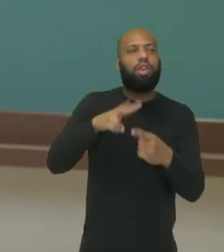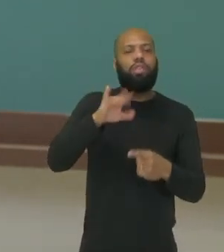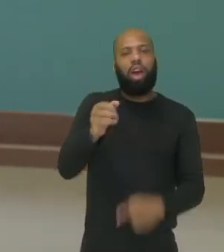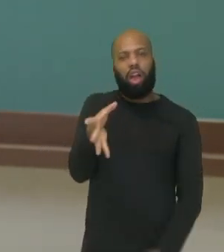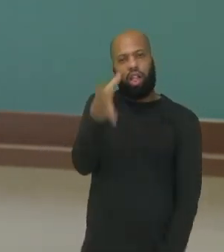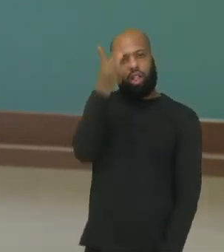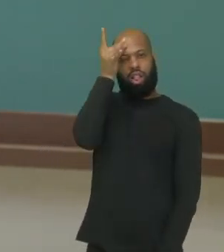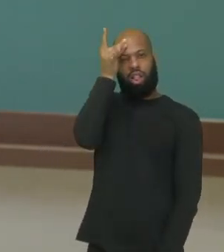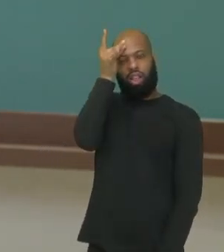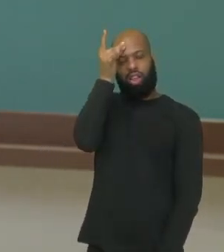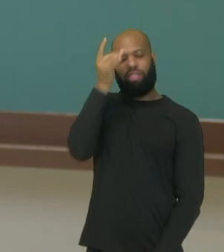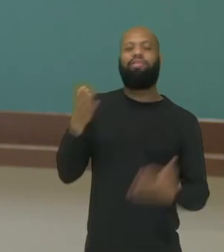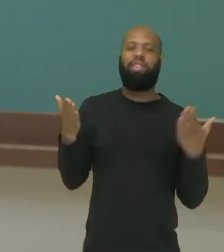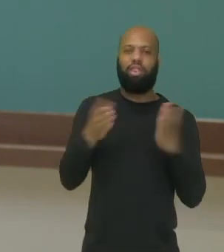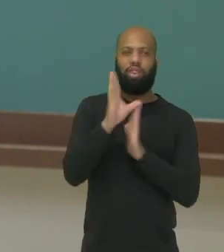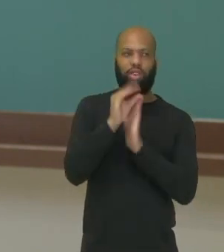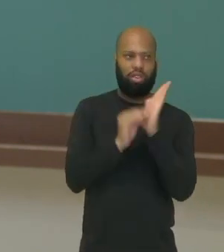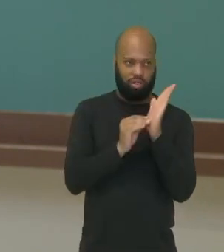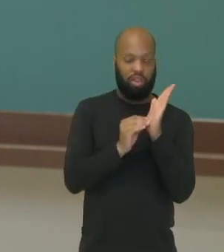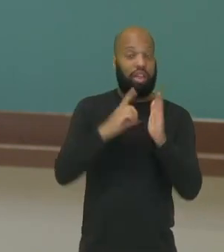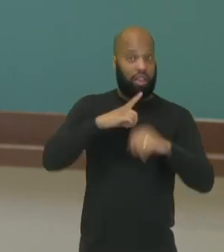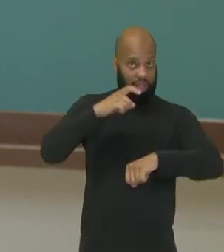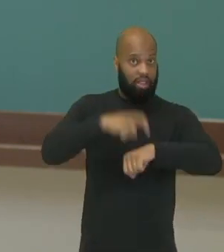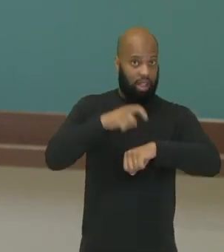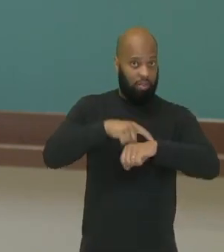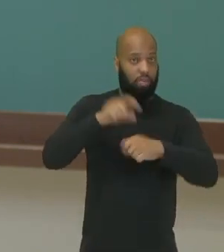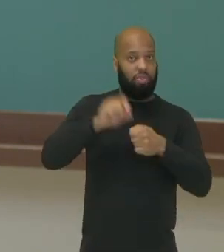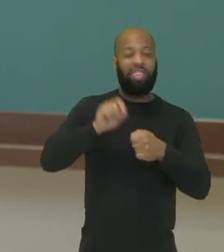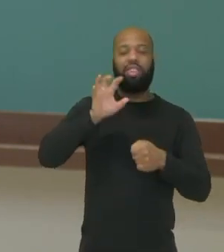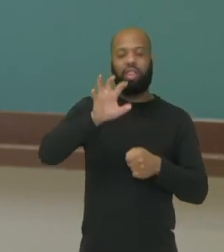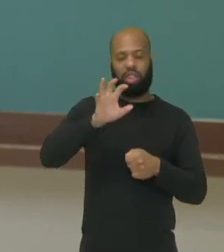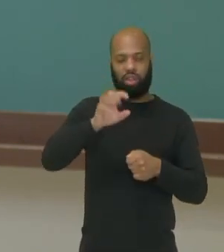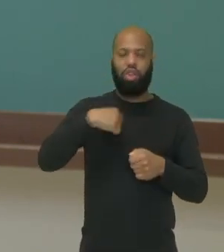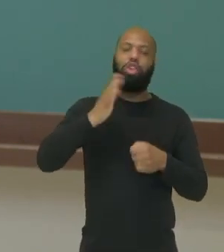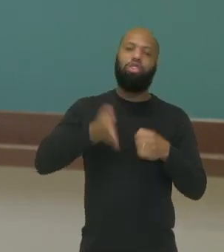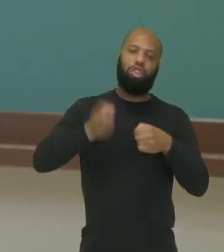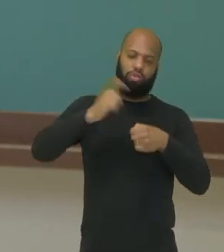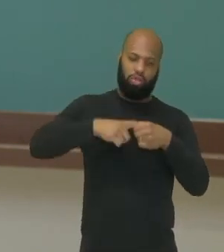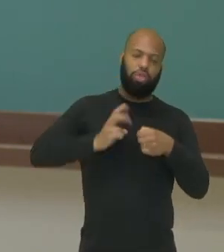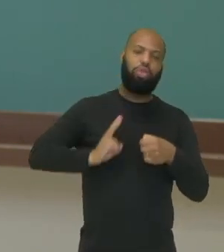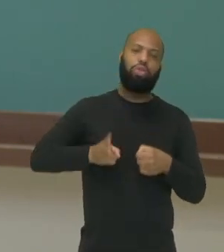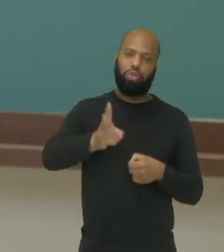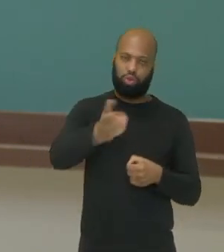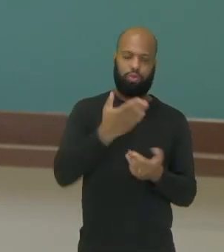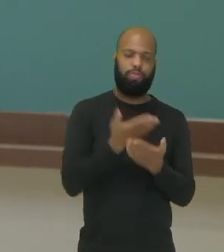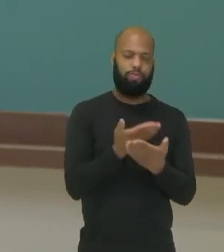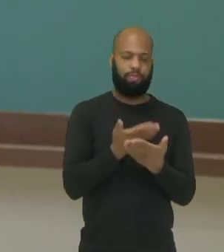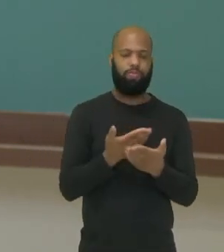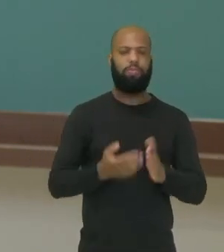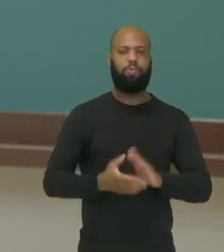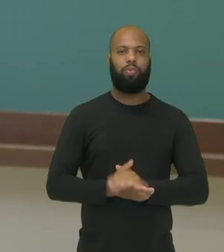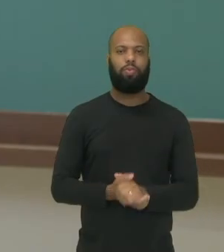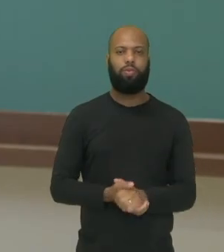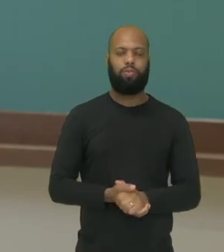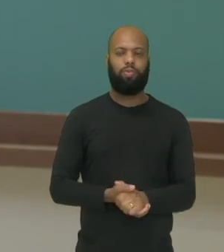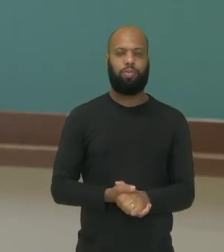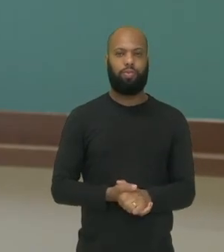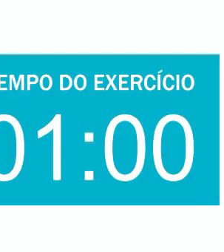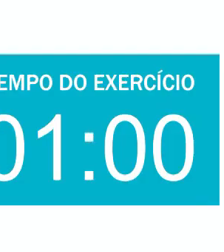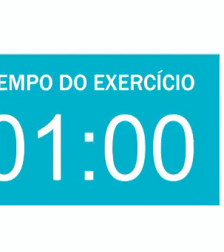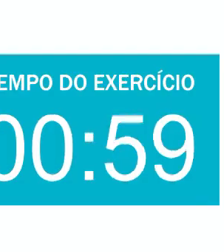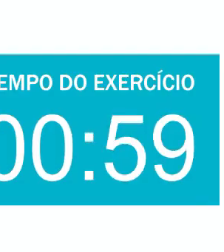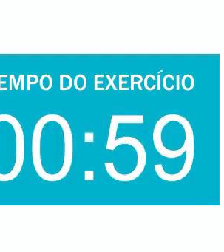fixar bastante, mais ainda, aquilo que nós já vimos na aula de hoje. Eu vou dar um tempinho para você copiar e a gente já volta. Até